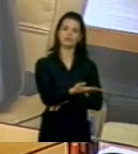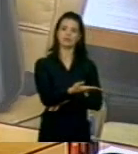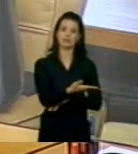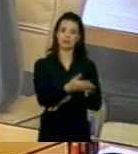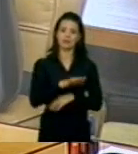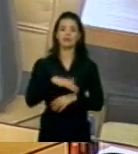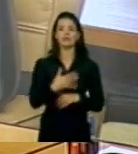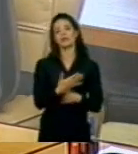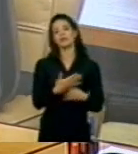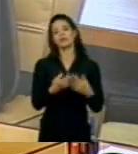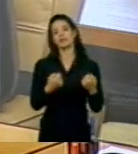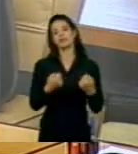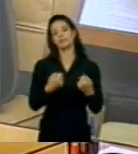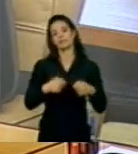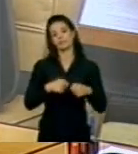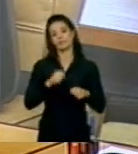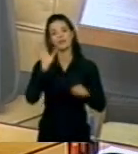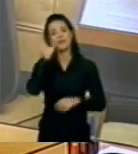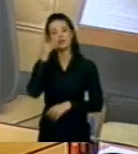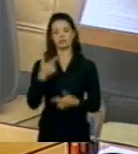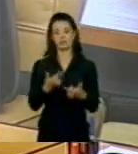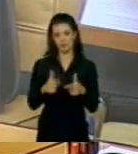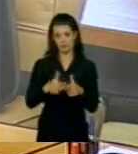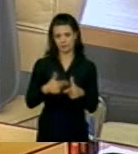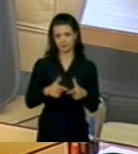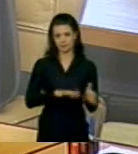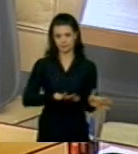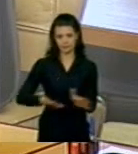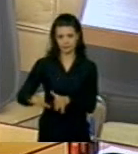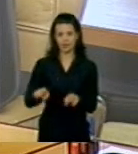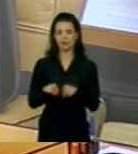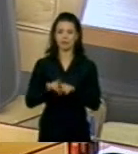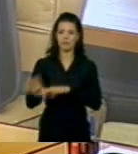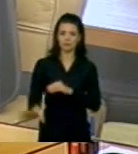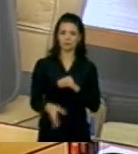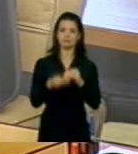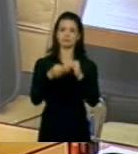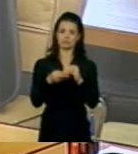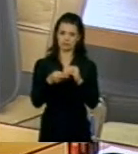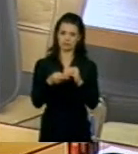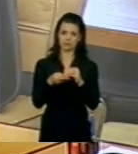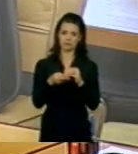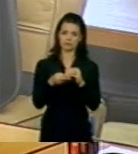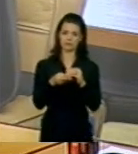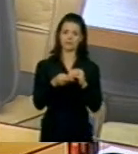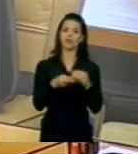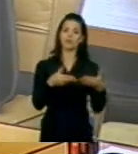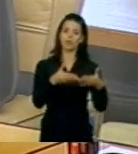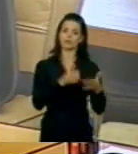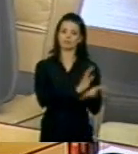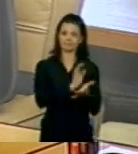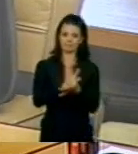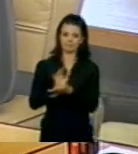de exceção decretado. Além disso, corroborando as alegações apresentadas pelos partidos requerentes,